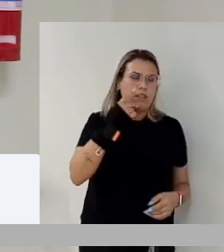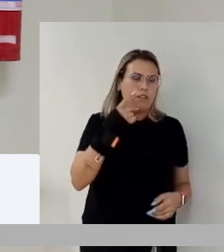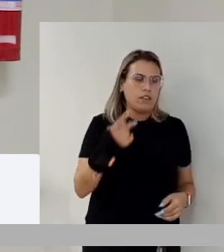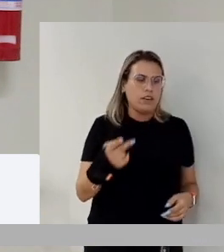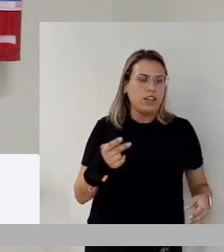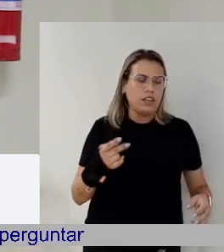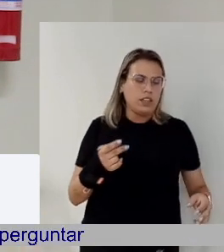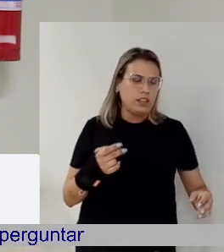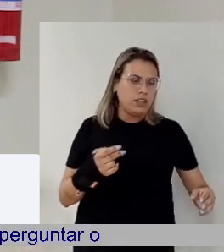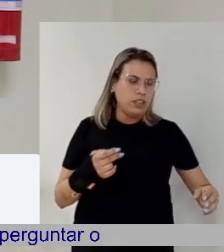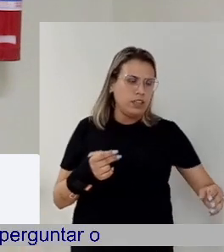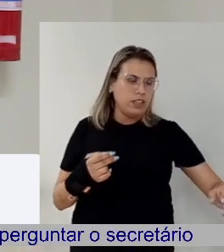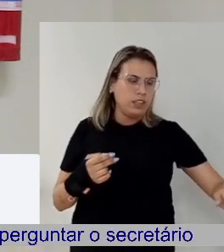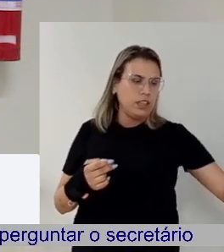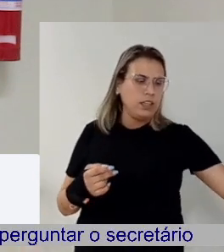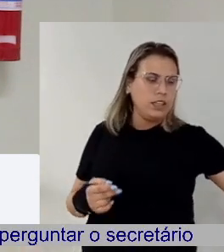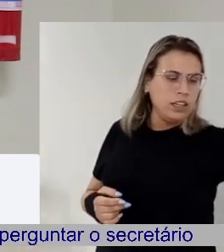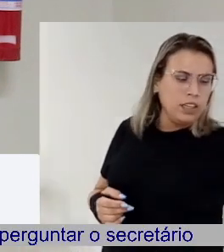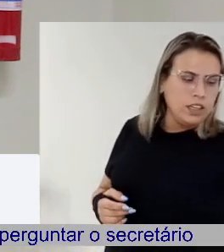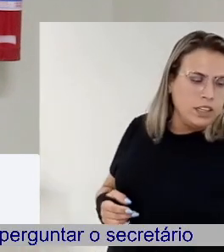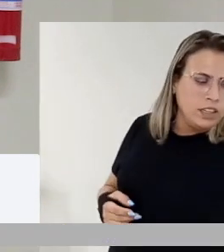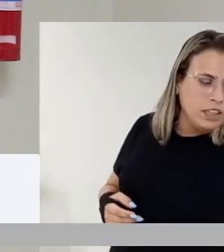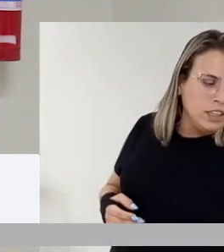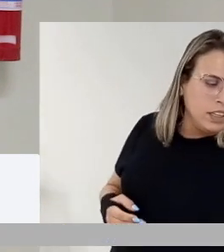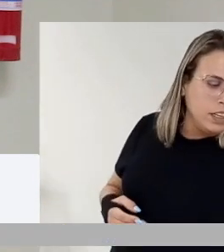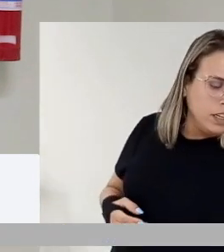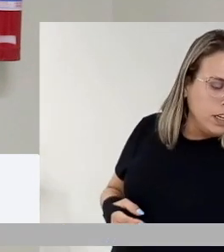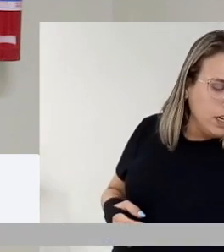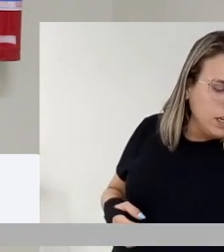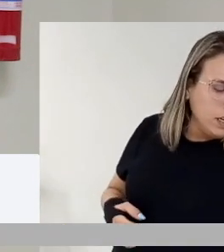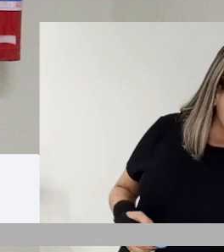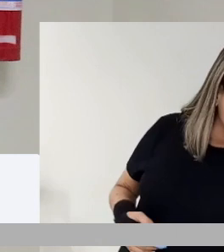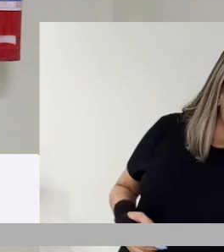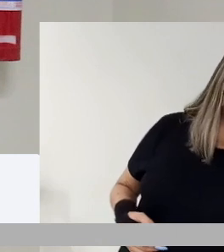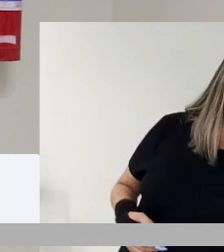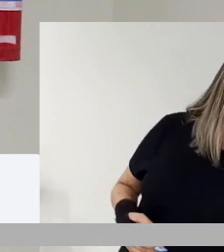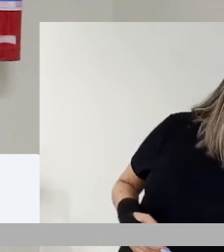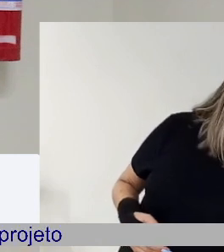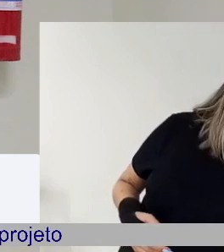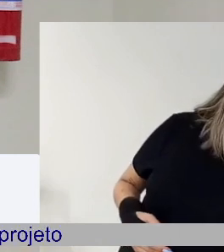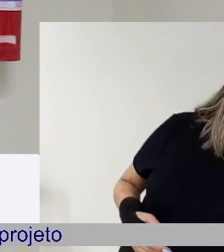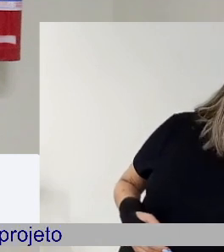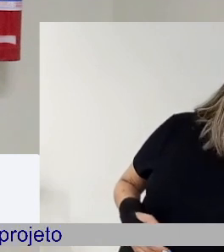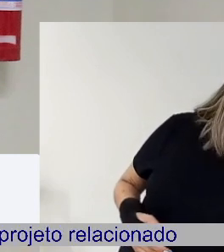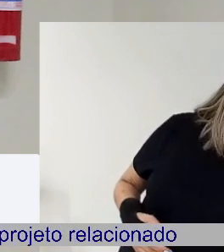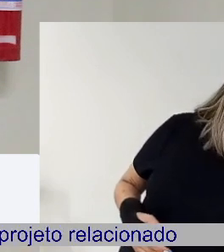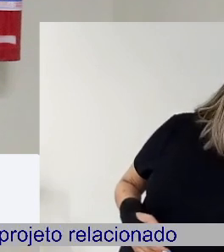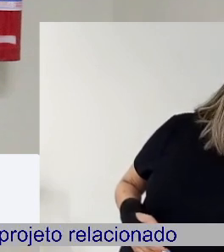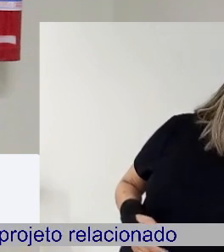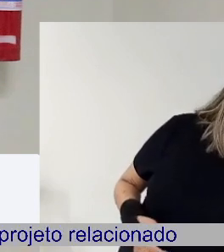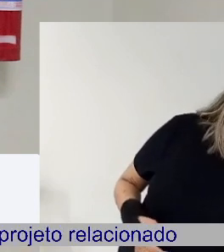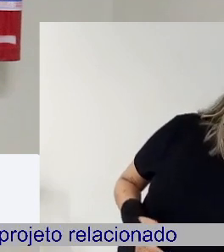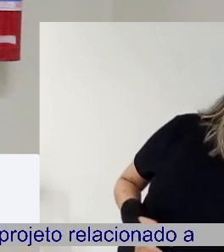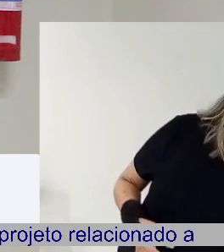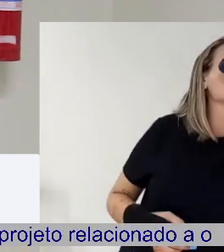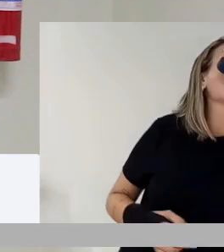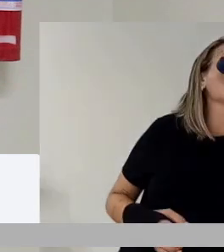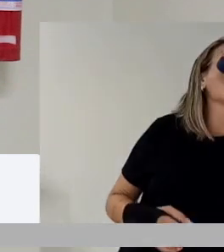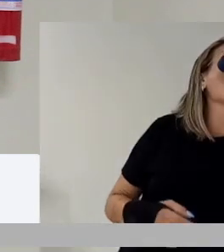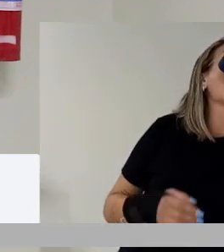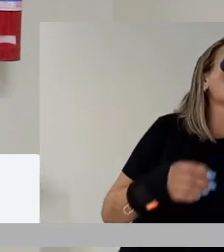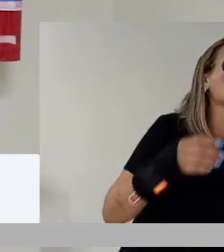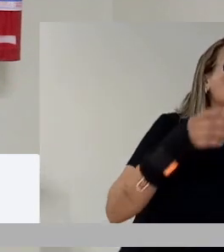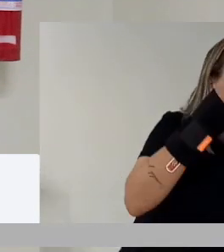perguntei oo secretário se a Secretaria de Meio Ambiente tinha algum projeto relacionado a o hospital né